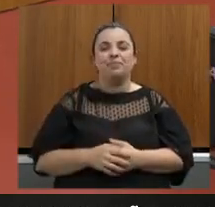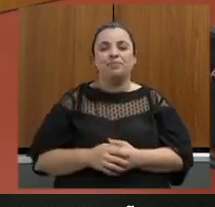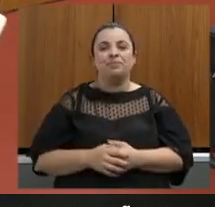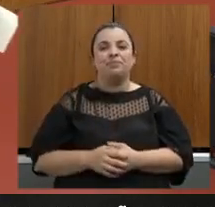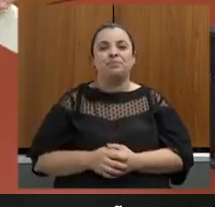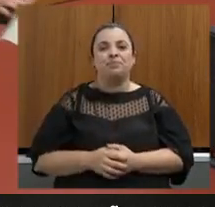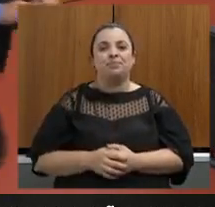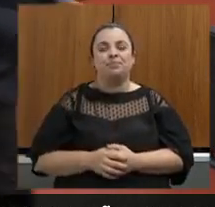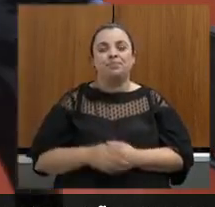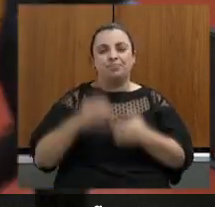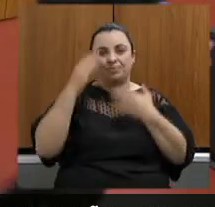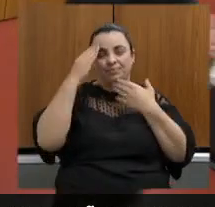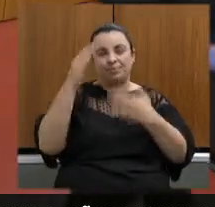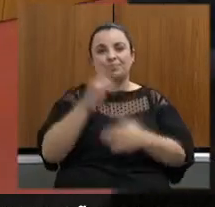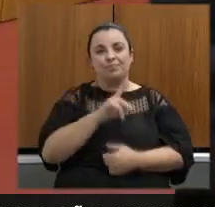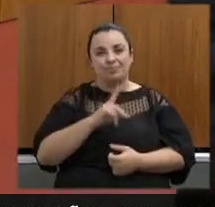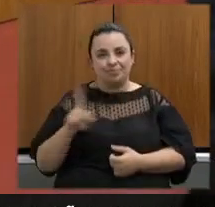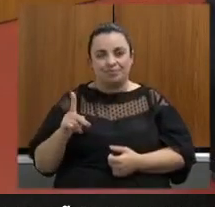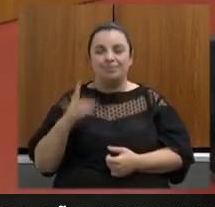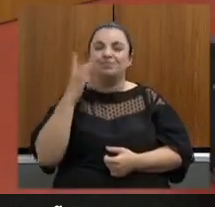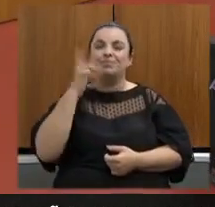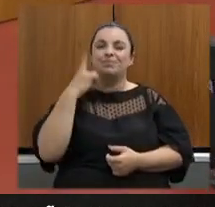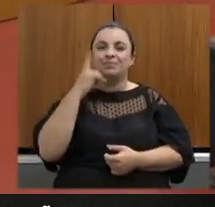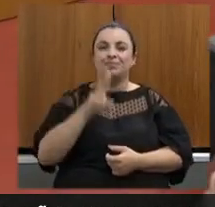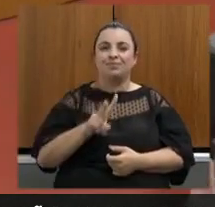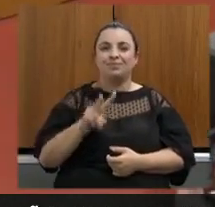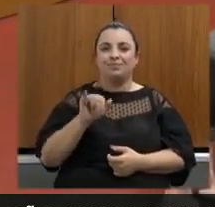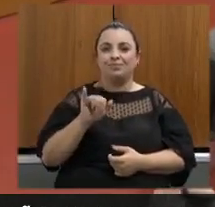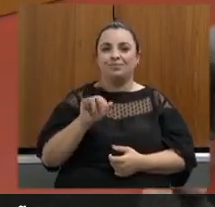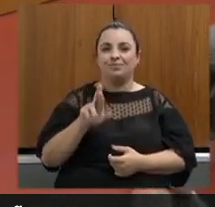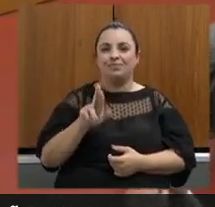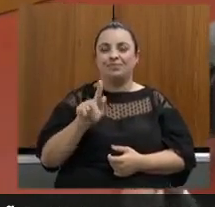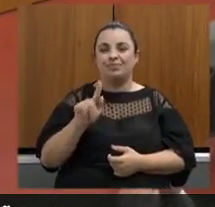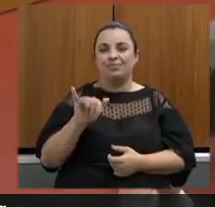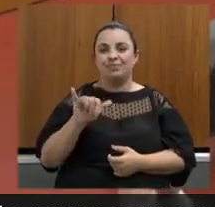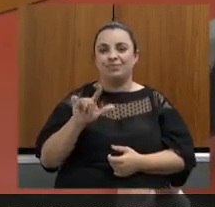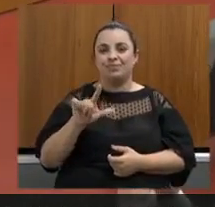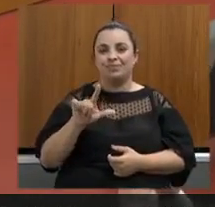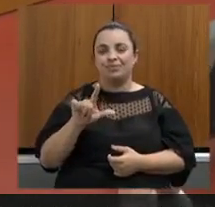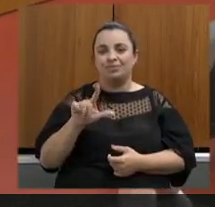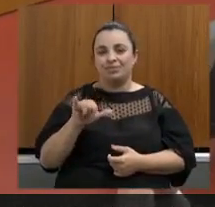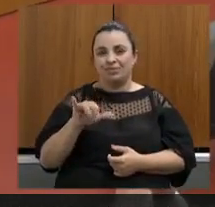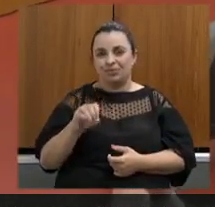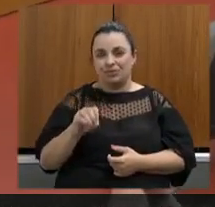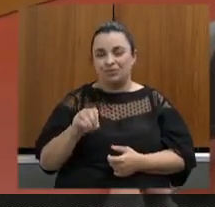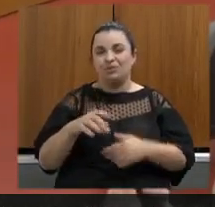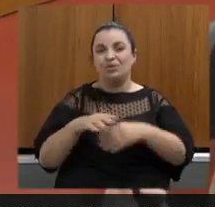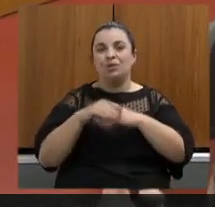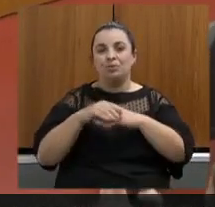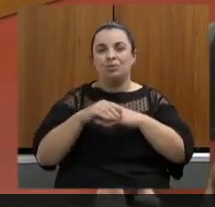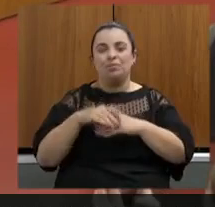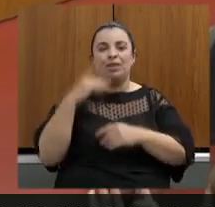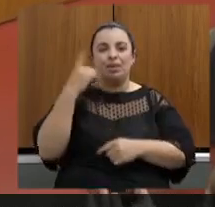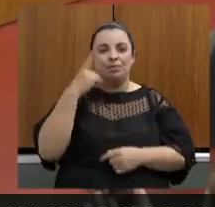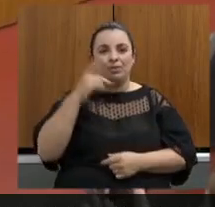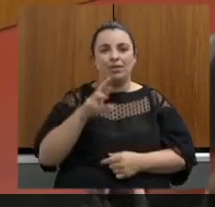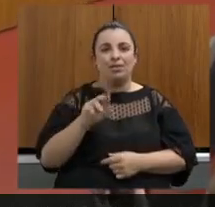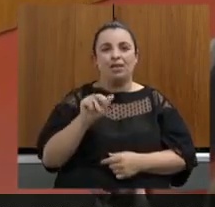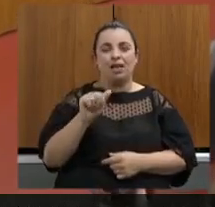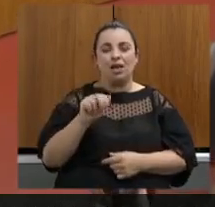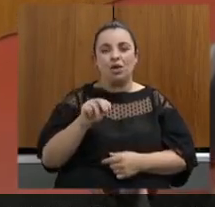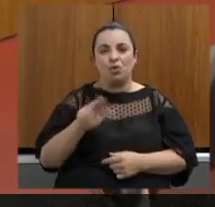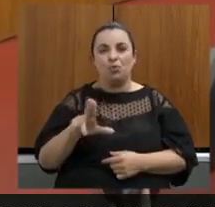muito obrigado Presidente Deputado Virgílio complementando o deputado Raul Deputado Zé Reis